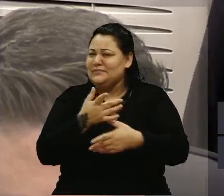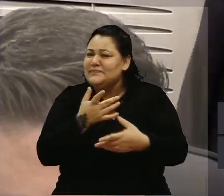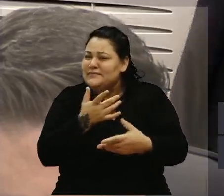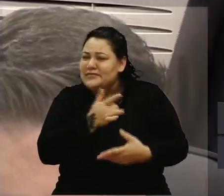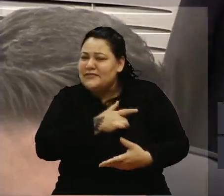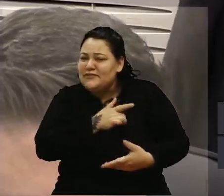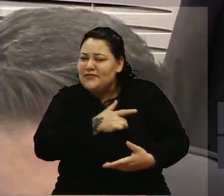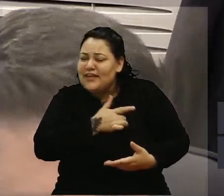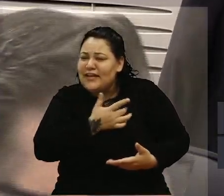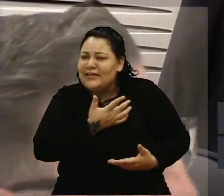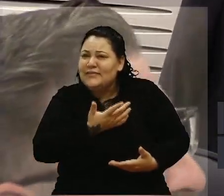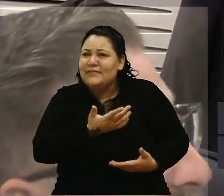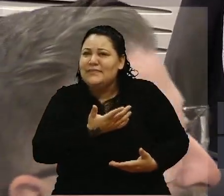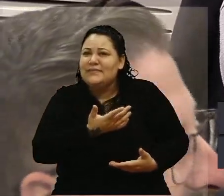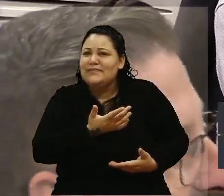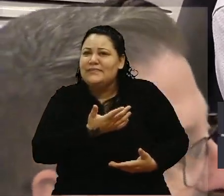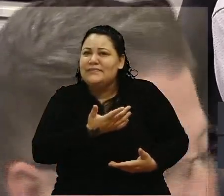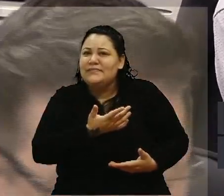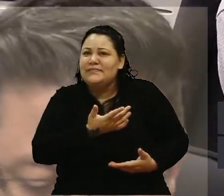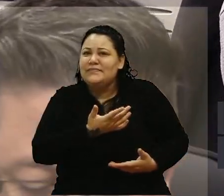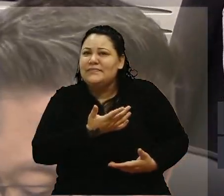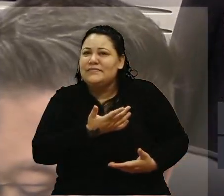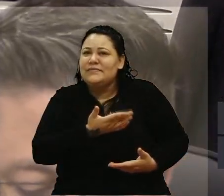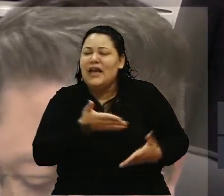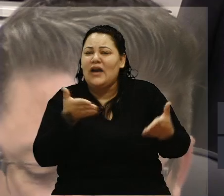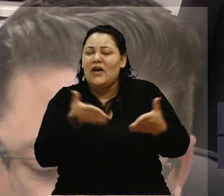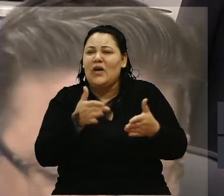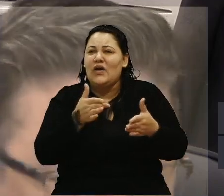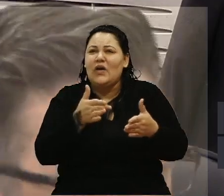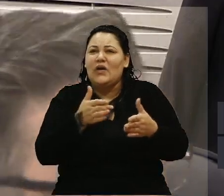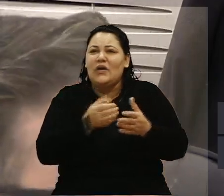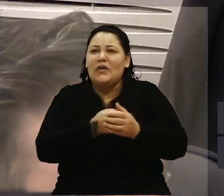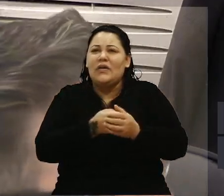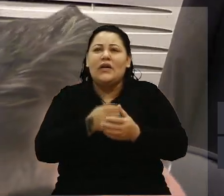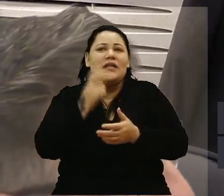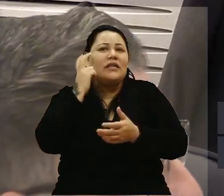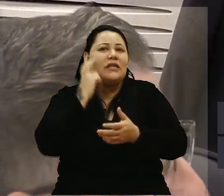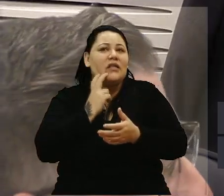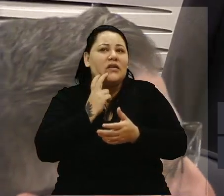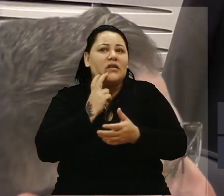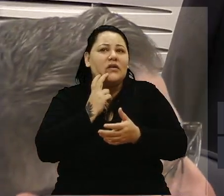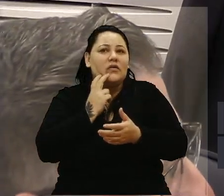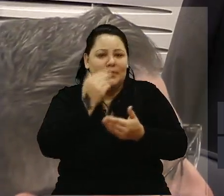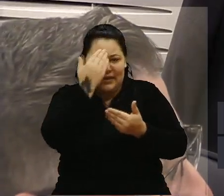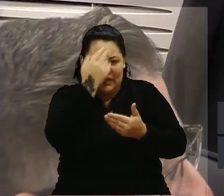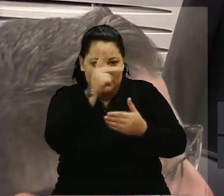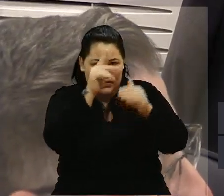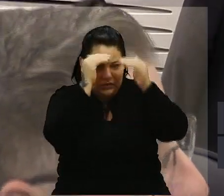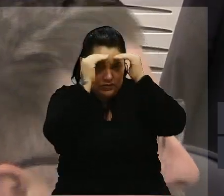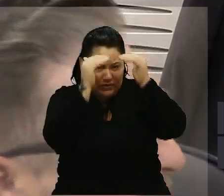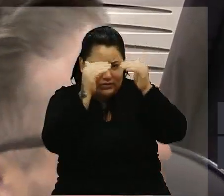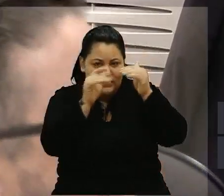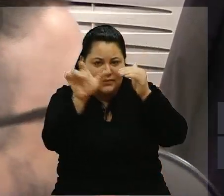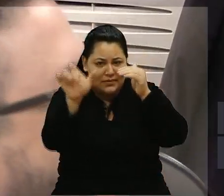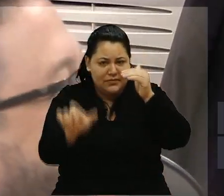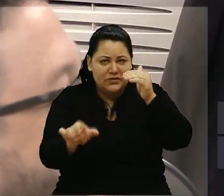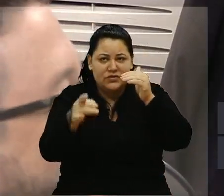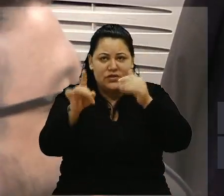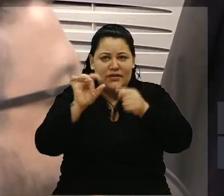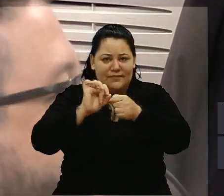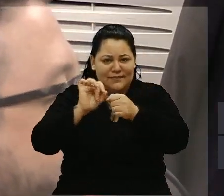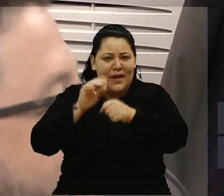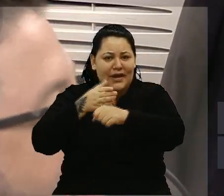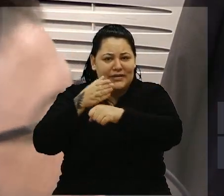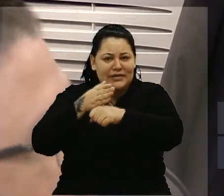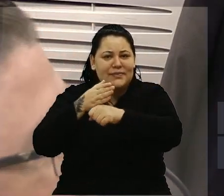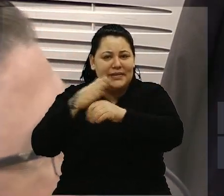agora... Obrigado, vereador Cristiano. O senhor mudou totalmente vereador Daniel, sua parte. Obrigado. Obrigado pela sua educação, vereador Pedro. O senhor que é uma pessoa que prega vereador Daniel, sua parte. Os